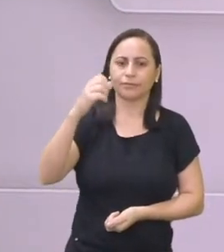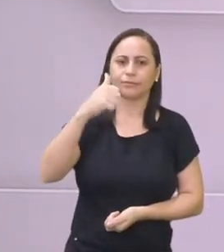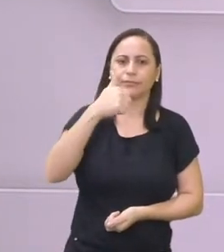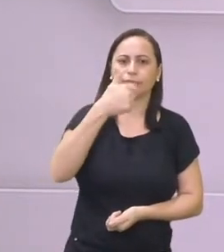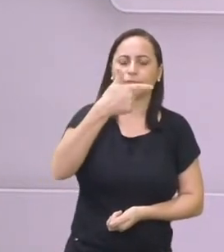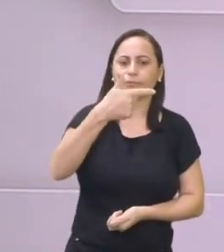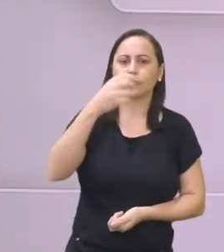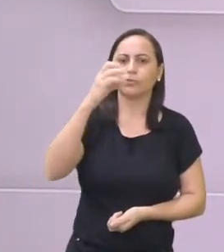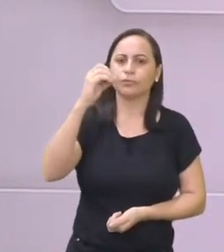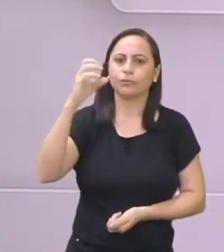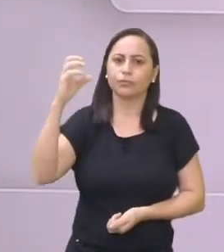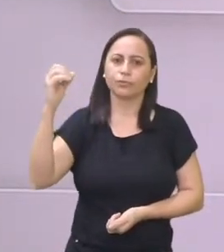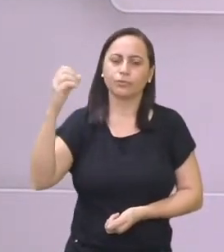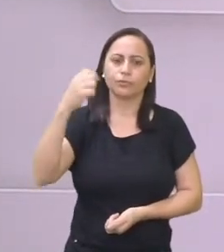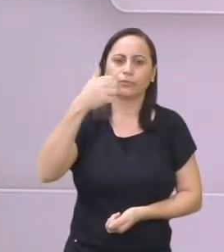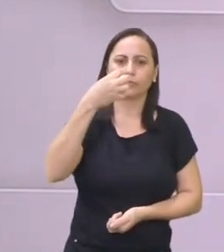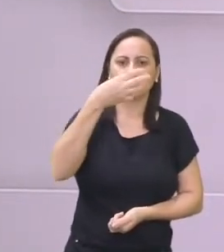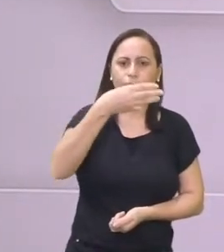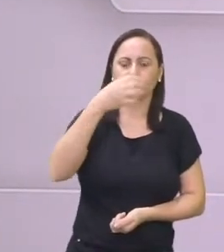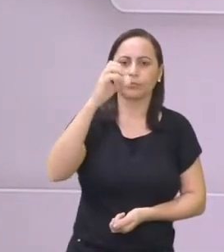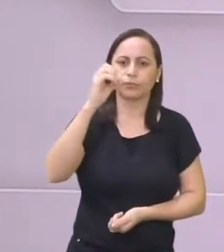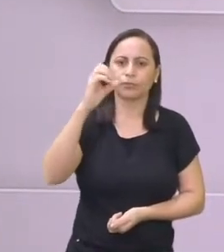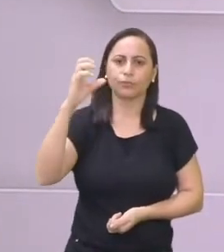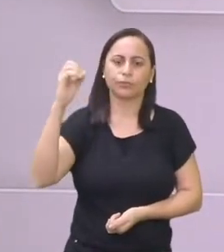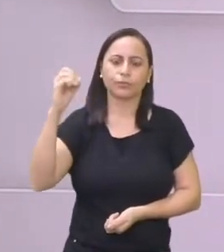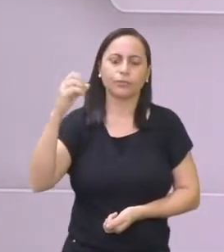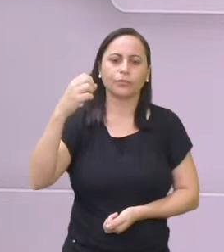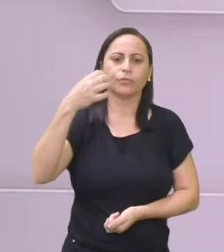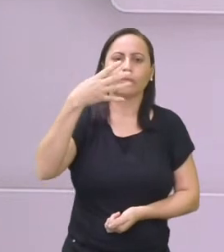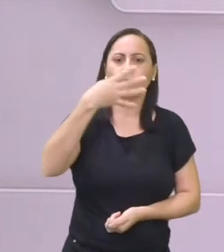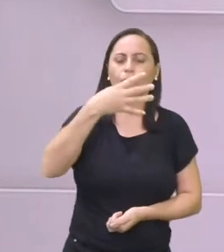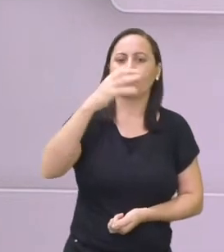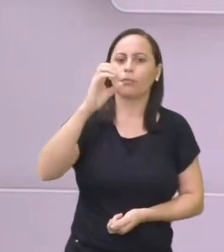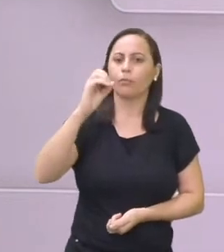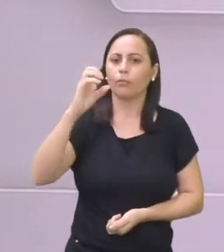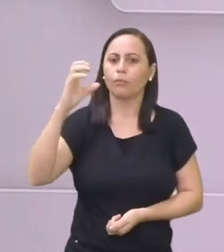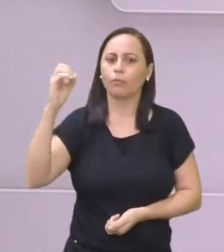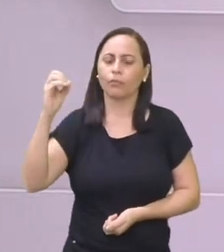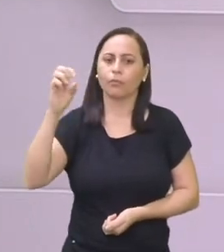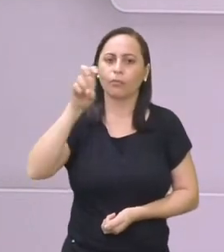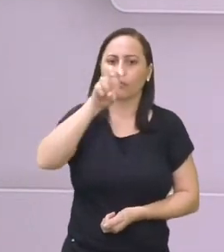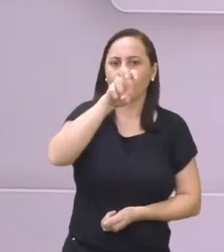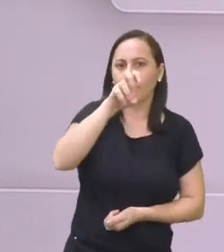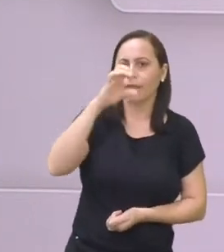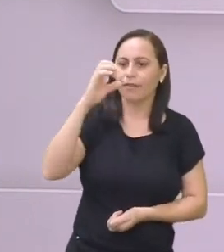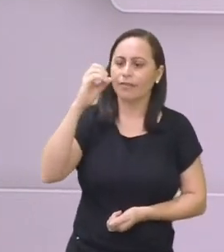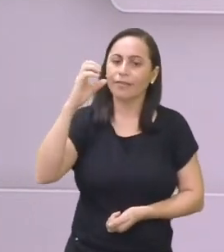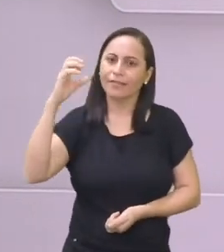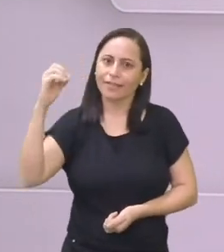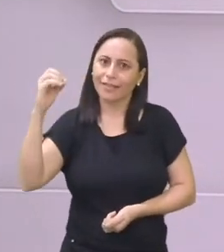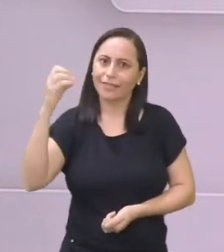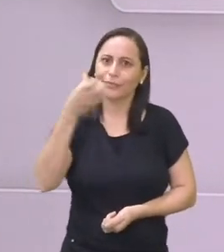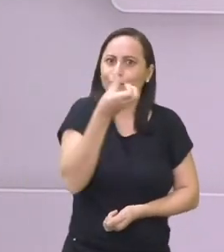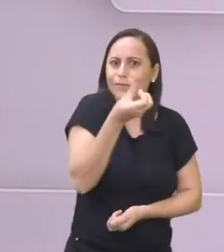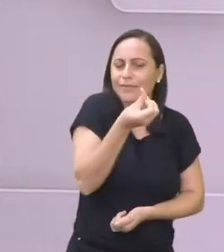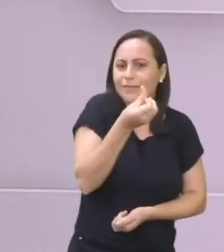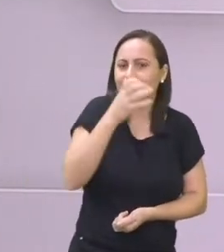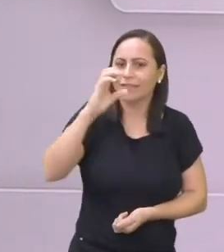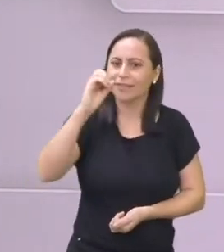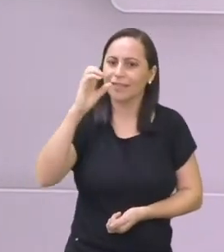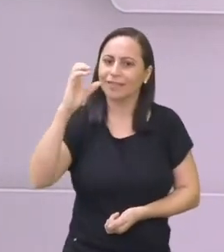100, 200, 300, 400, 500,